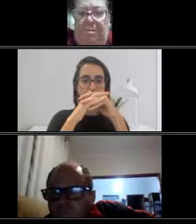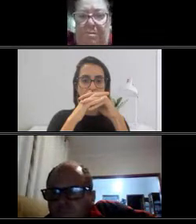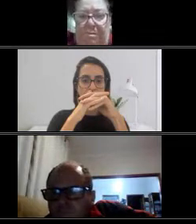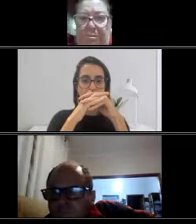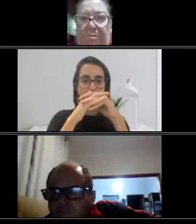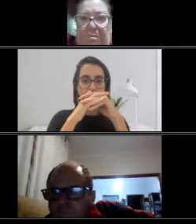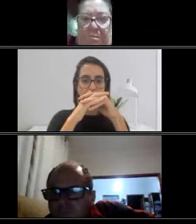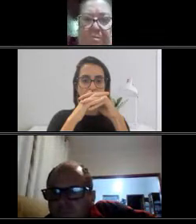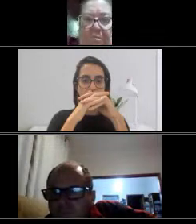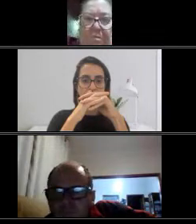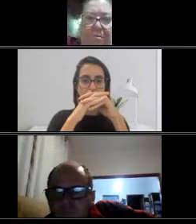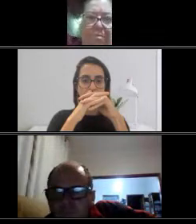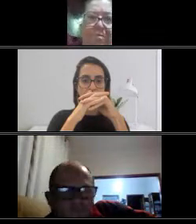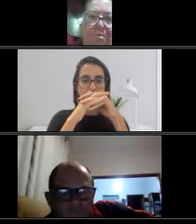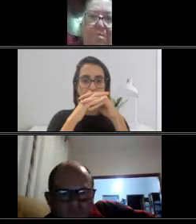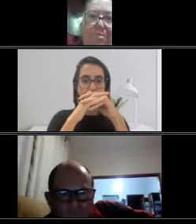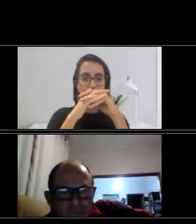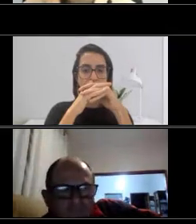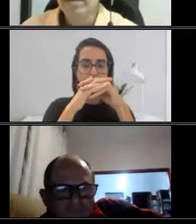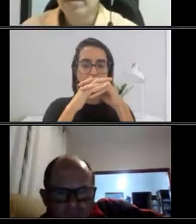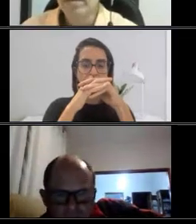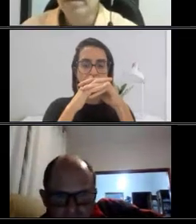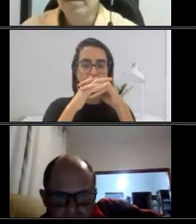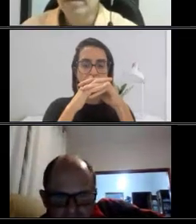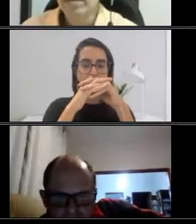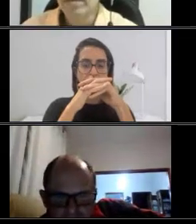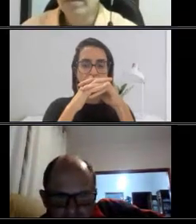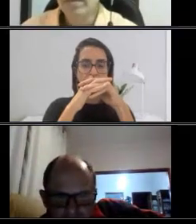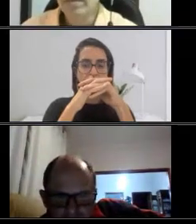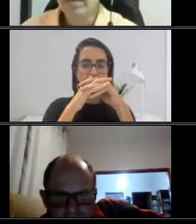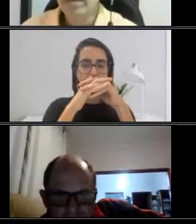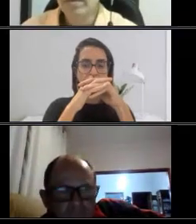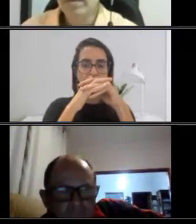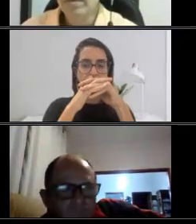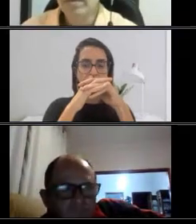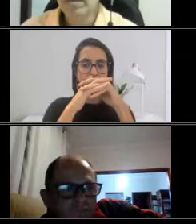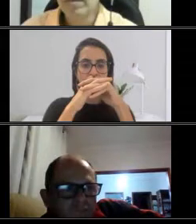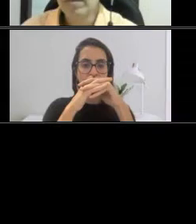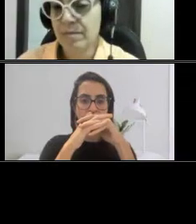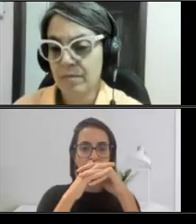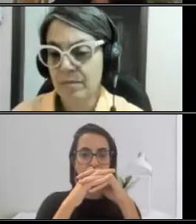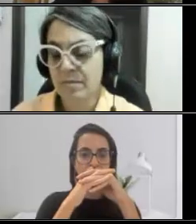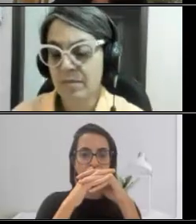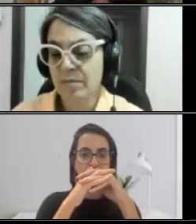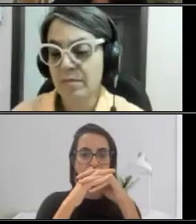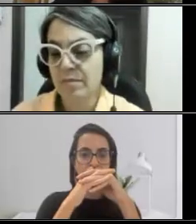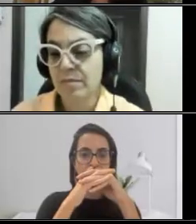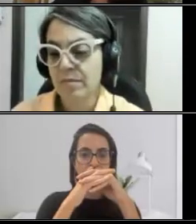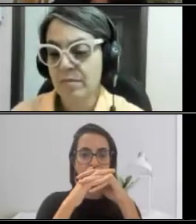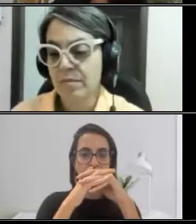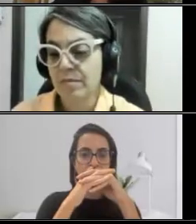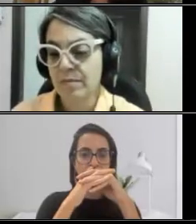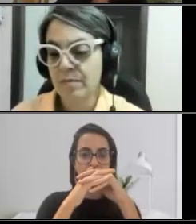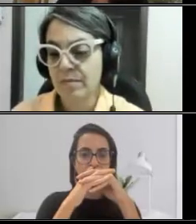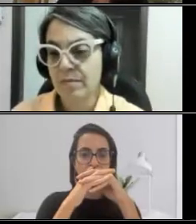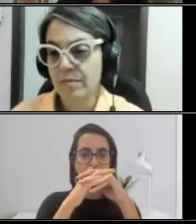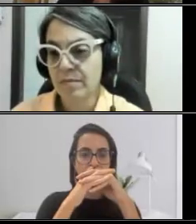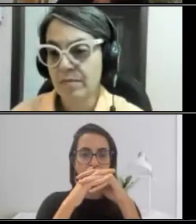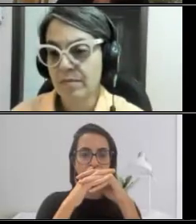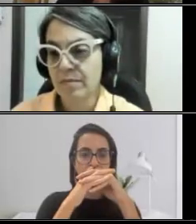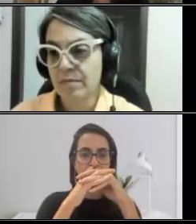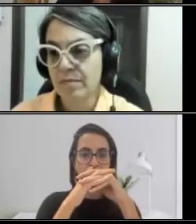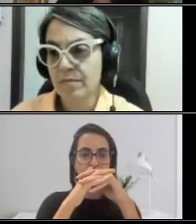TDAH com essa quantidade de evidências científicas. Isso aqui desde 1954, vejam, é